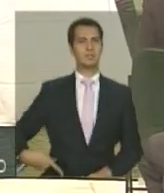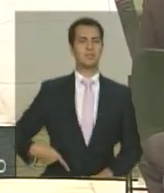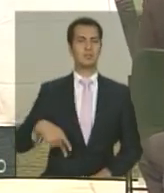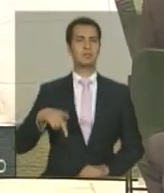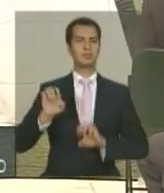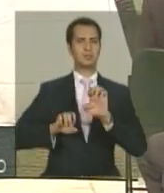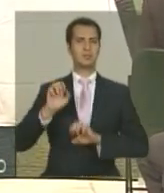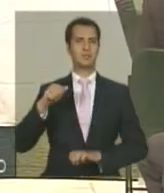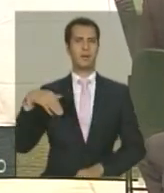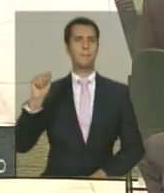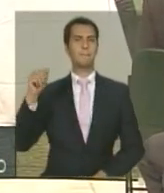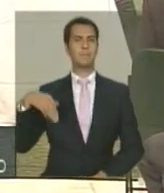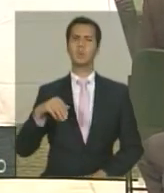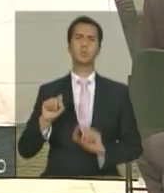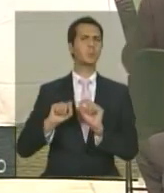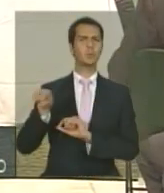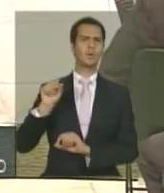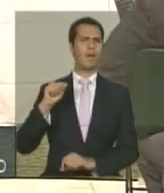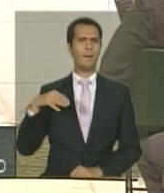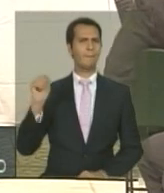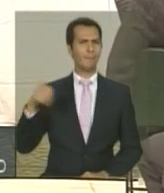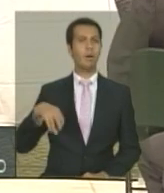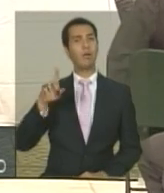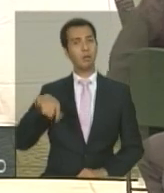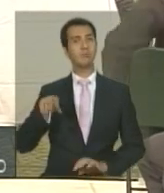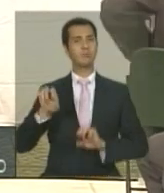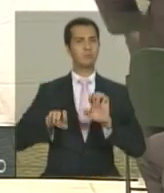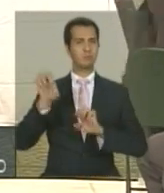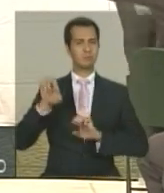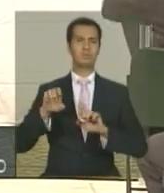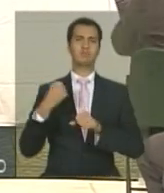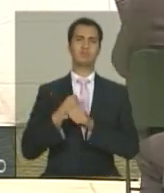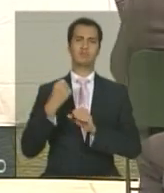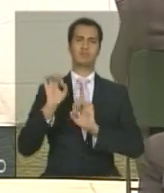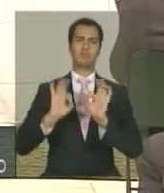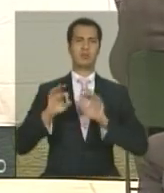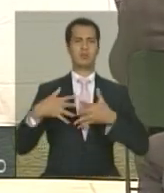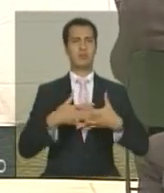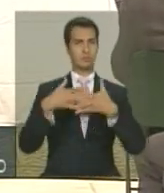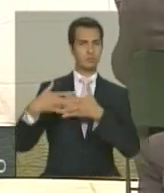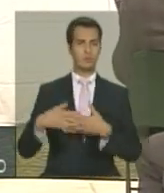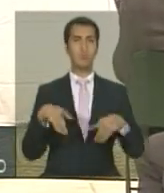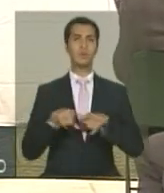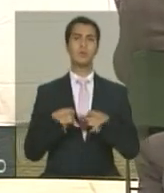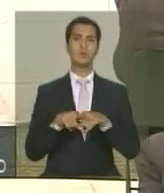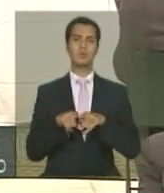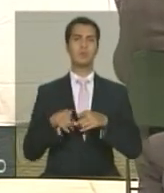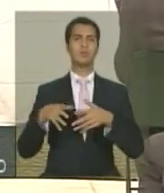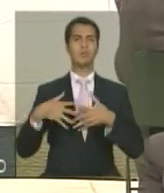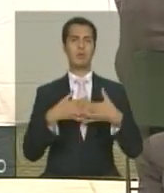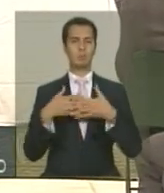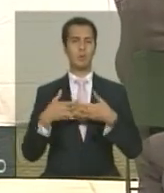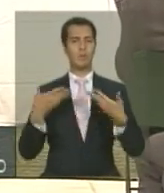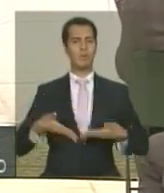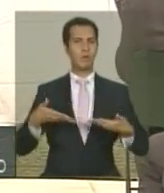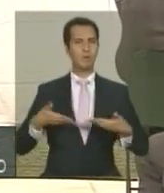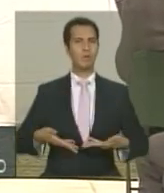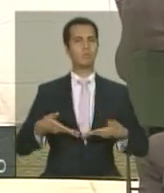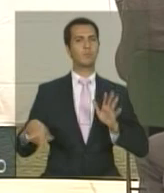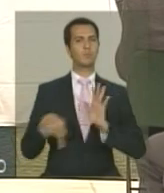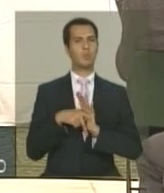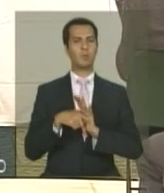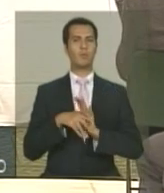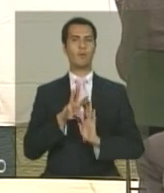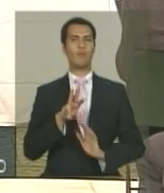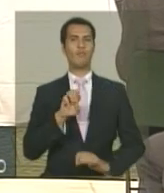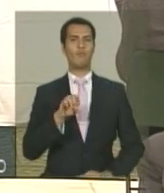a divisão de produção de caminhões e comerciais leves da Volkswagen. Tem